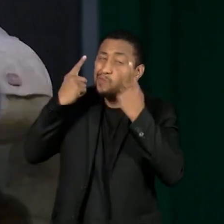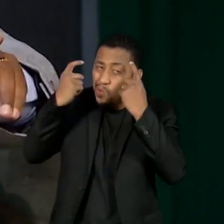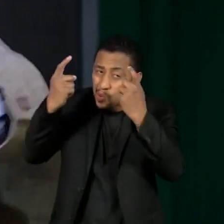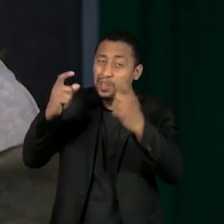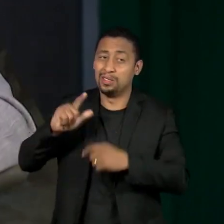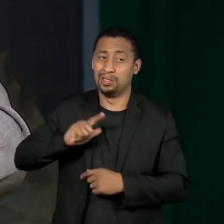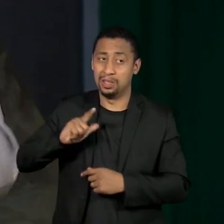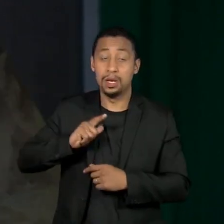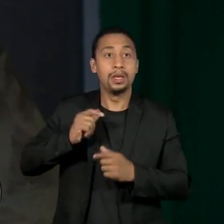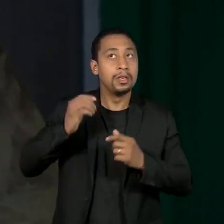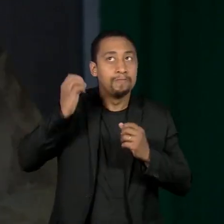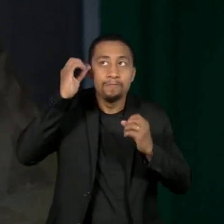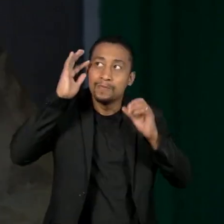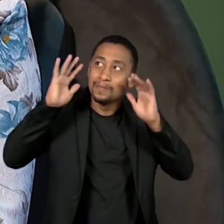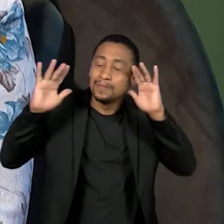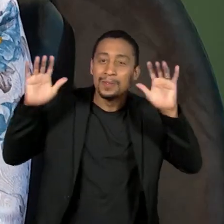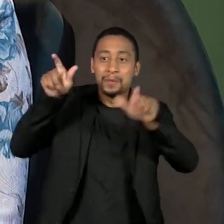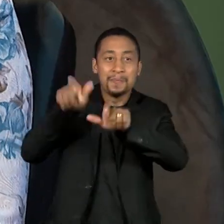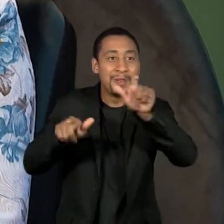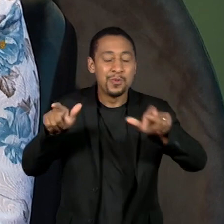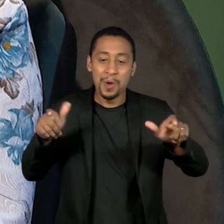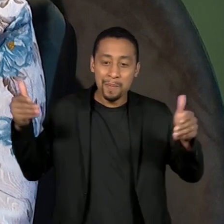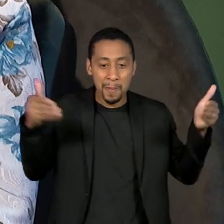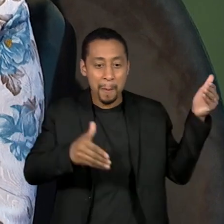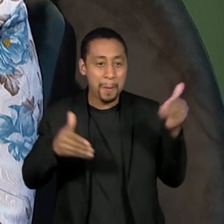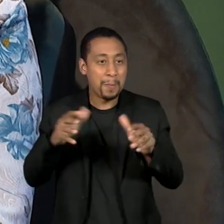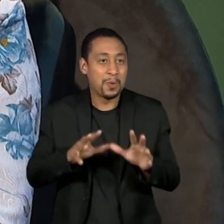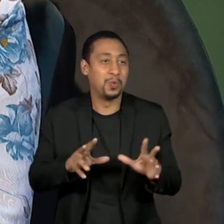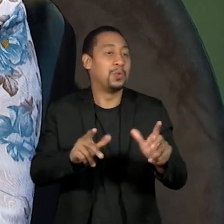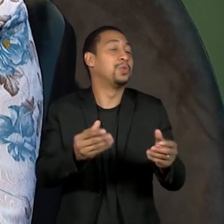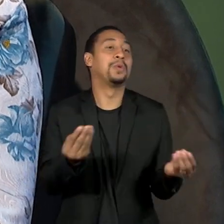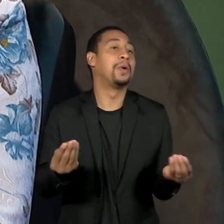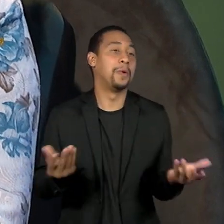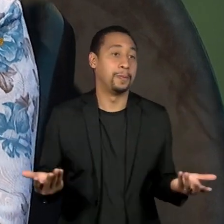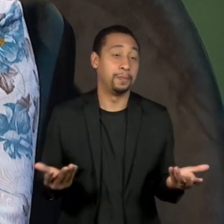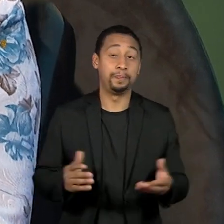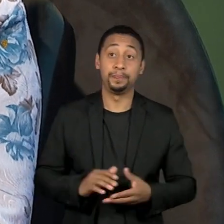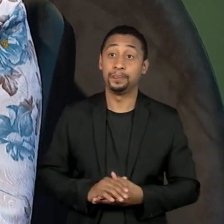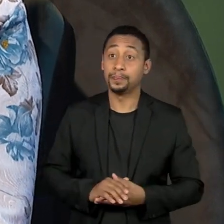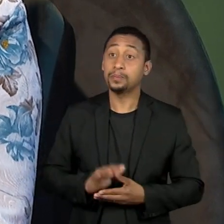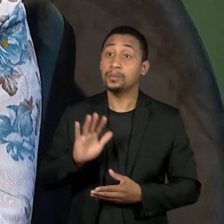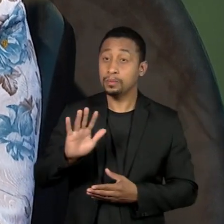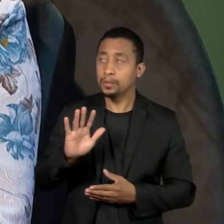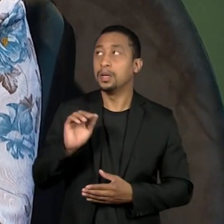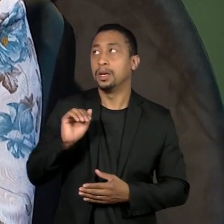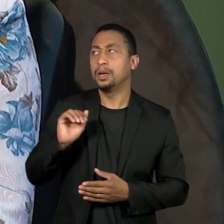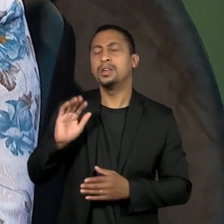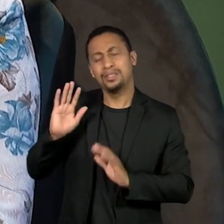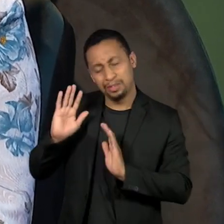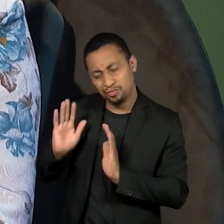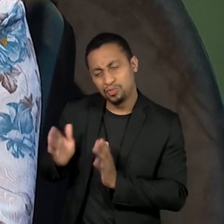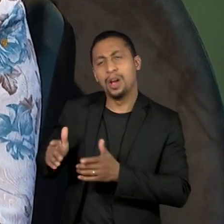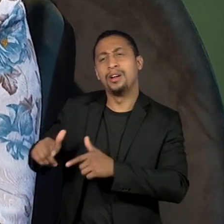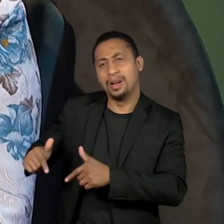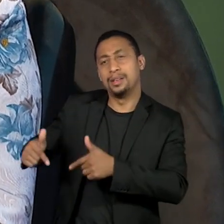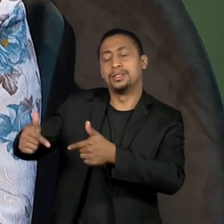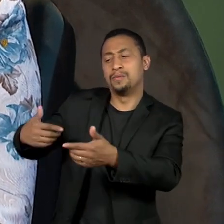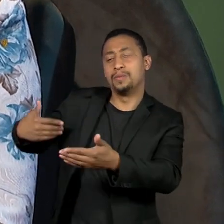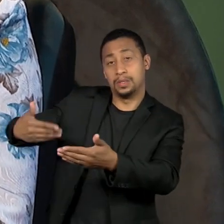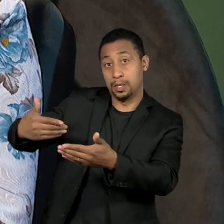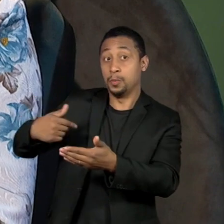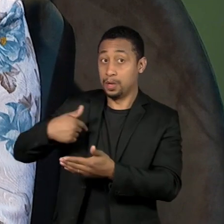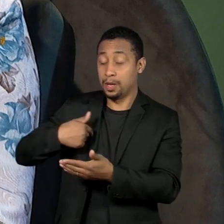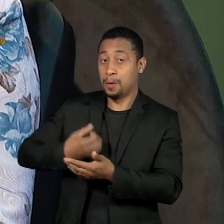imaginário onde caibam todos? A gente vem fazendo isso há muito tempo, né? Tem um poema que eu falo: ouço vozes aqui